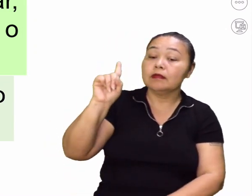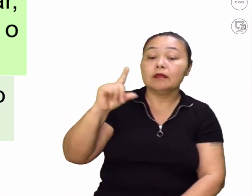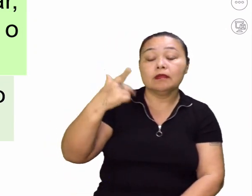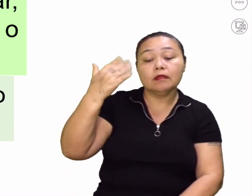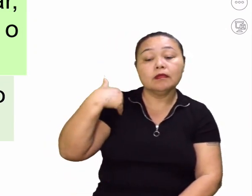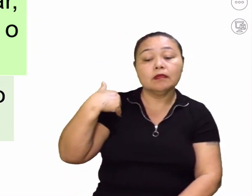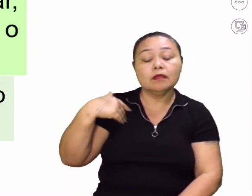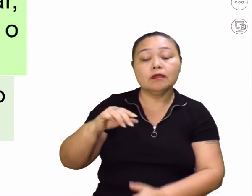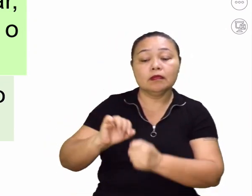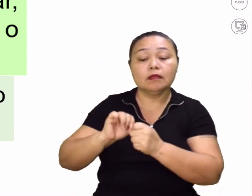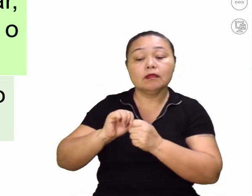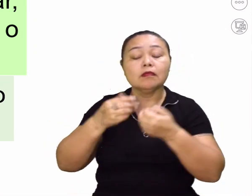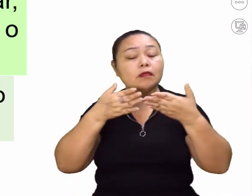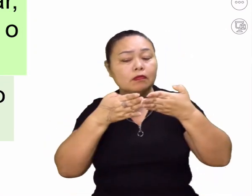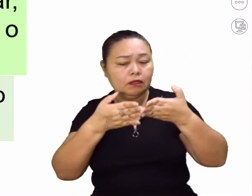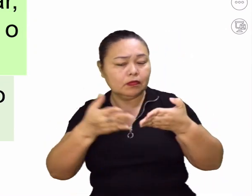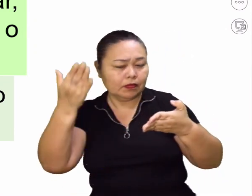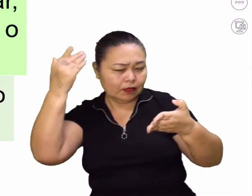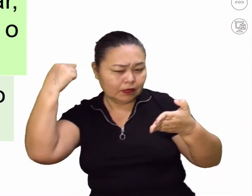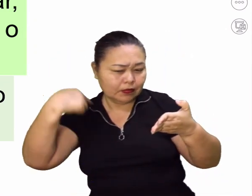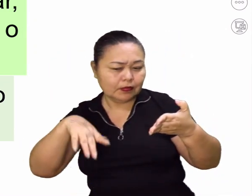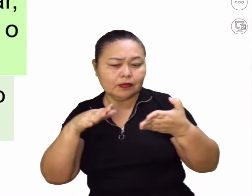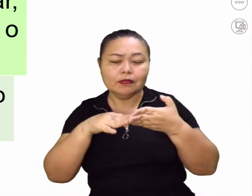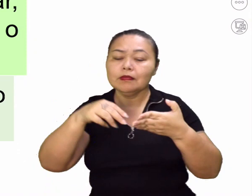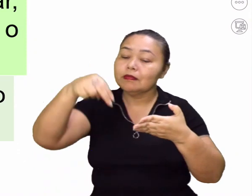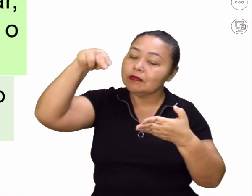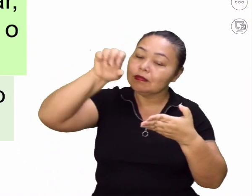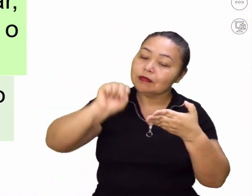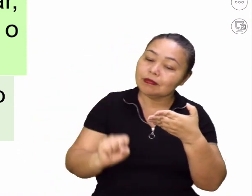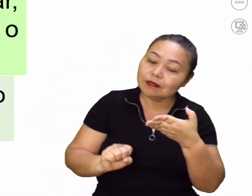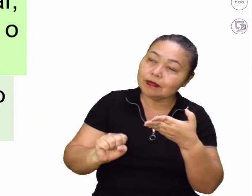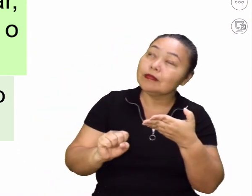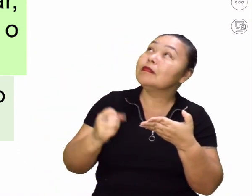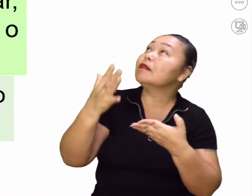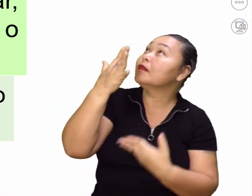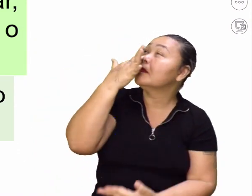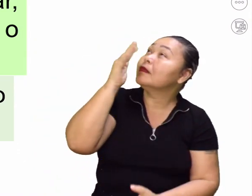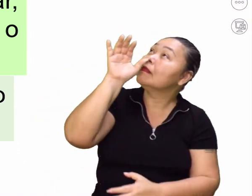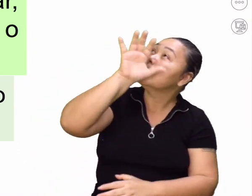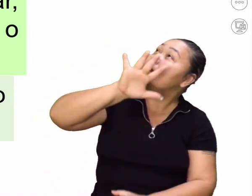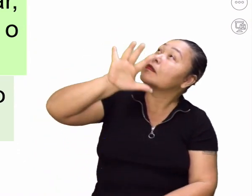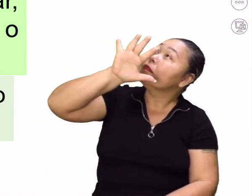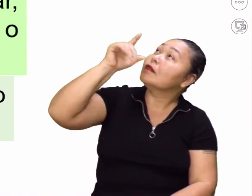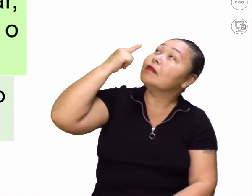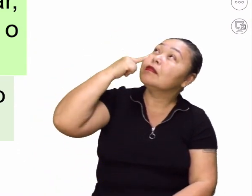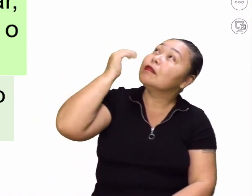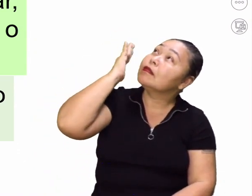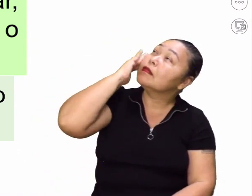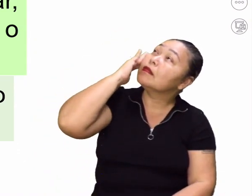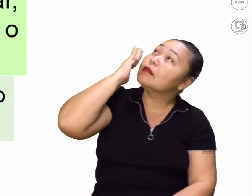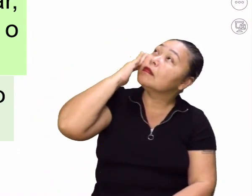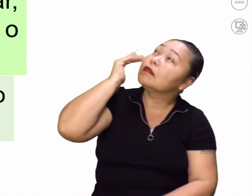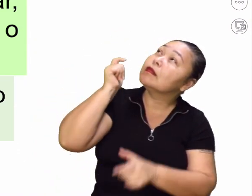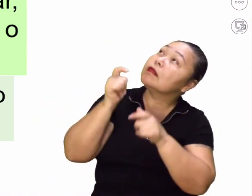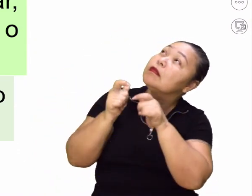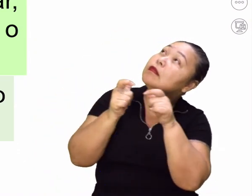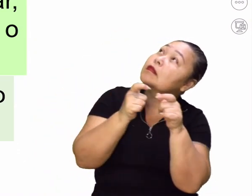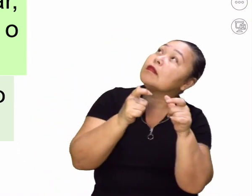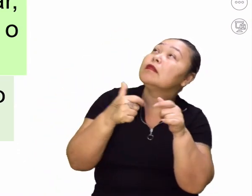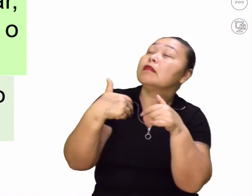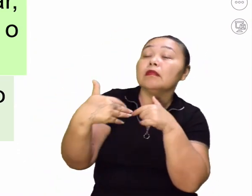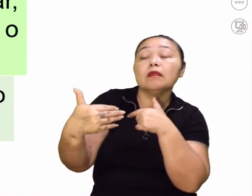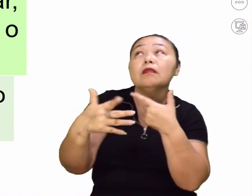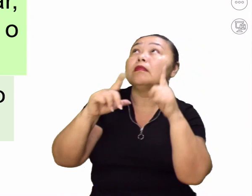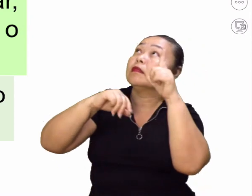lá no período das grandes navegações, estou a norte ou sul? Vou olhar para o céu, né, para me poder me localizar a partir